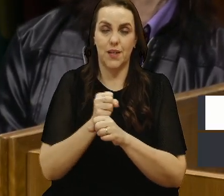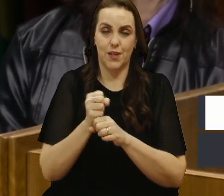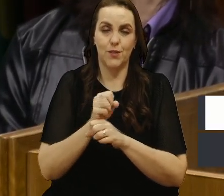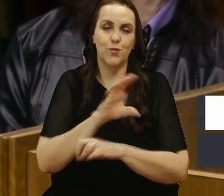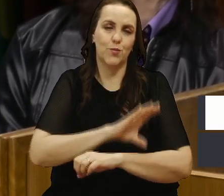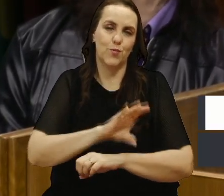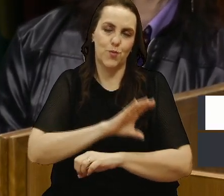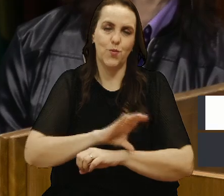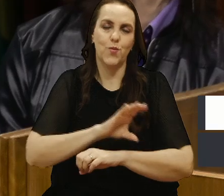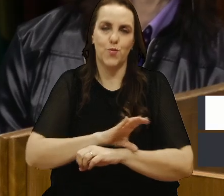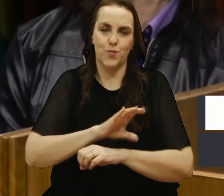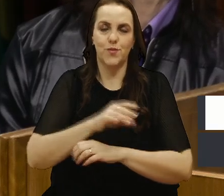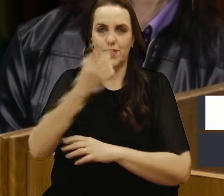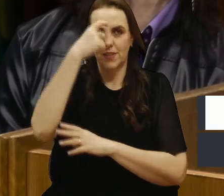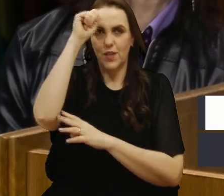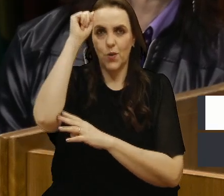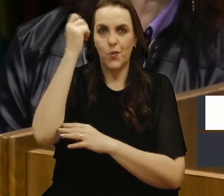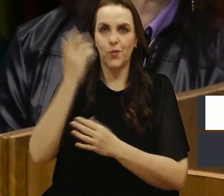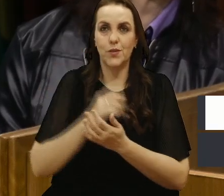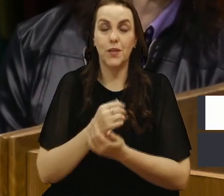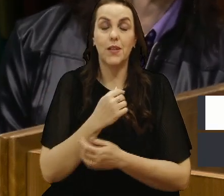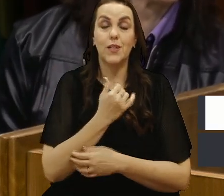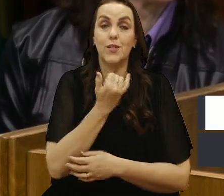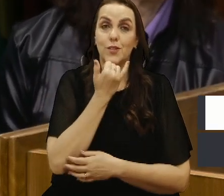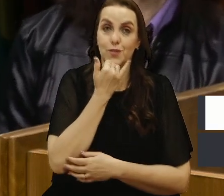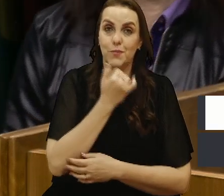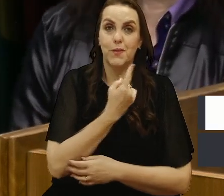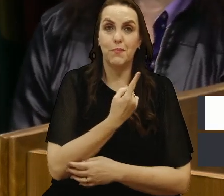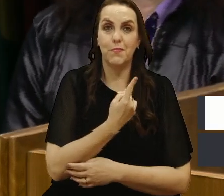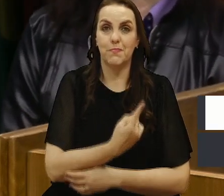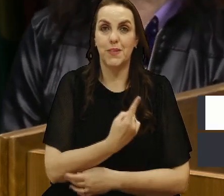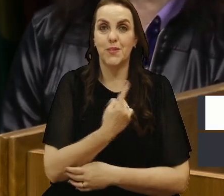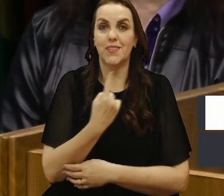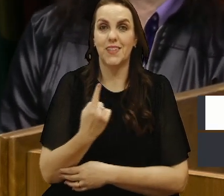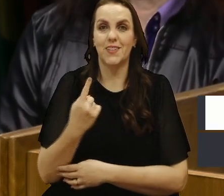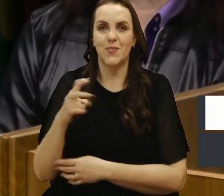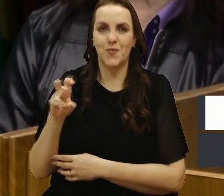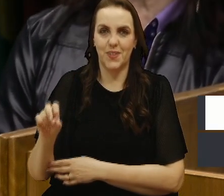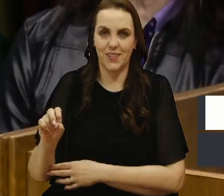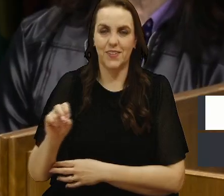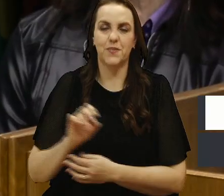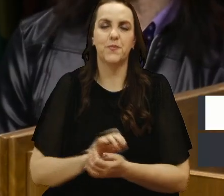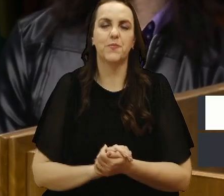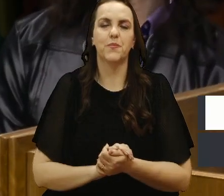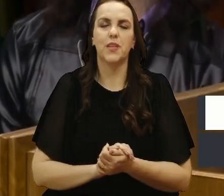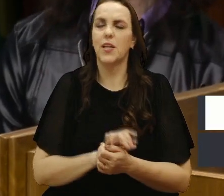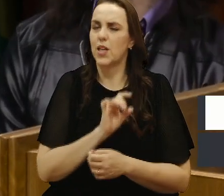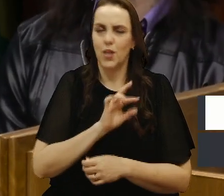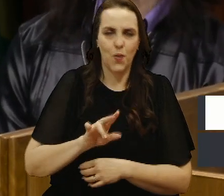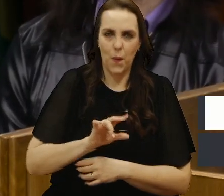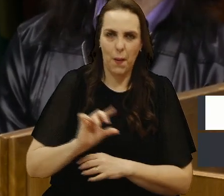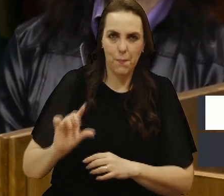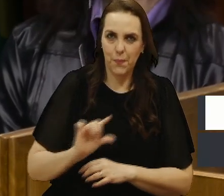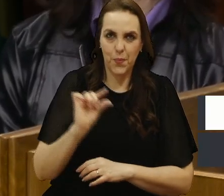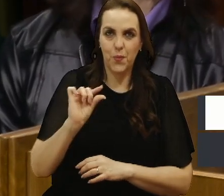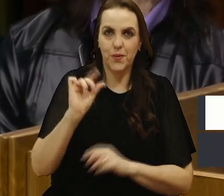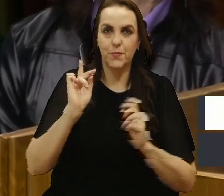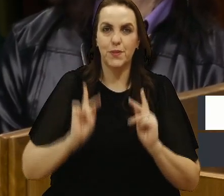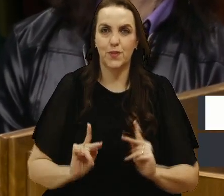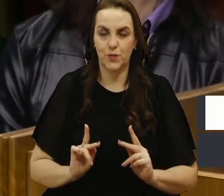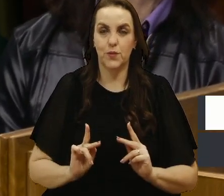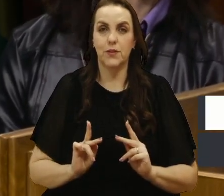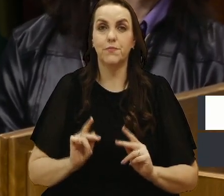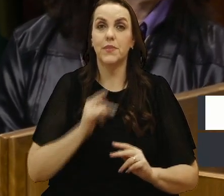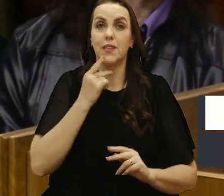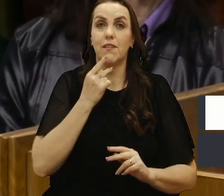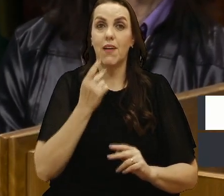são poucos. 1.150, Doris está me atualizando aqui. Não são poucos. E eu queria destacar alguns